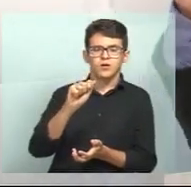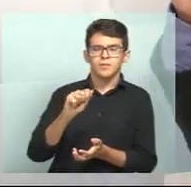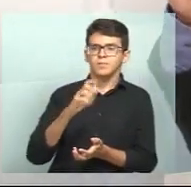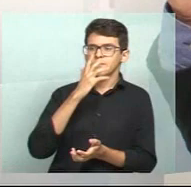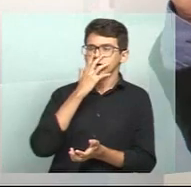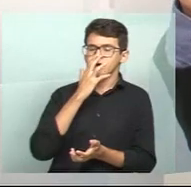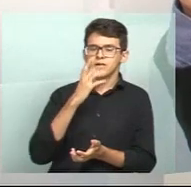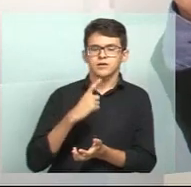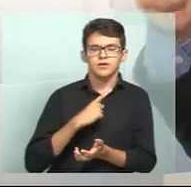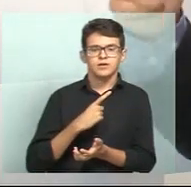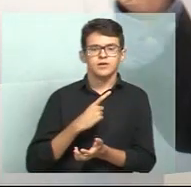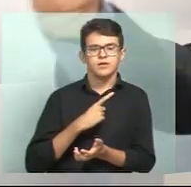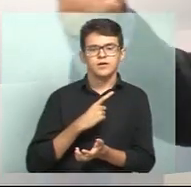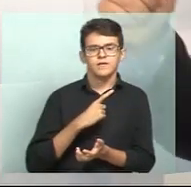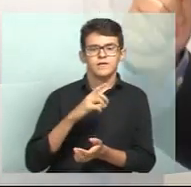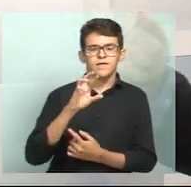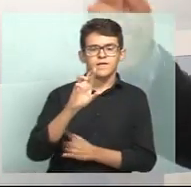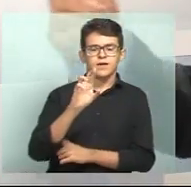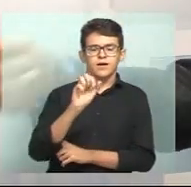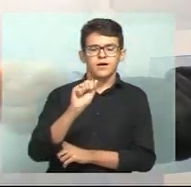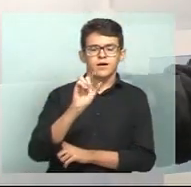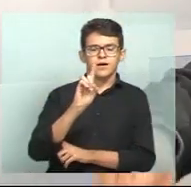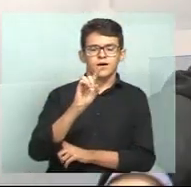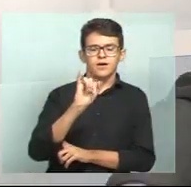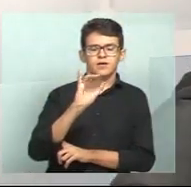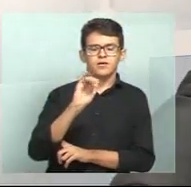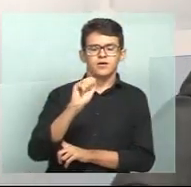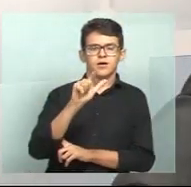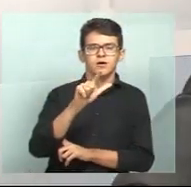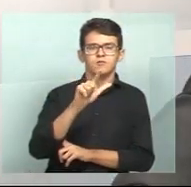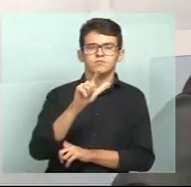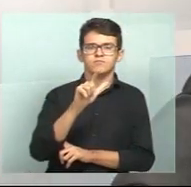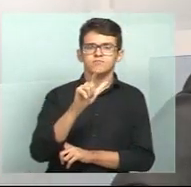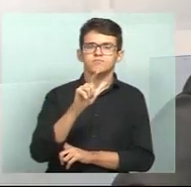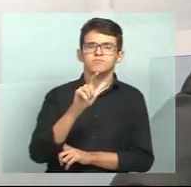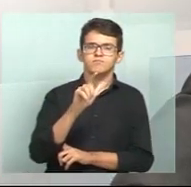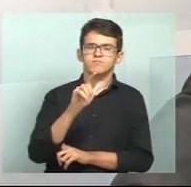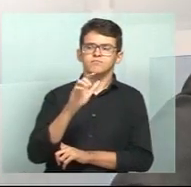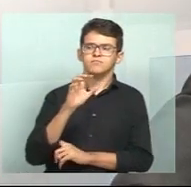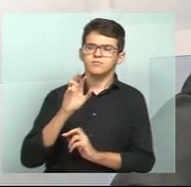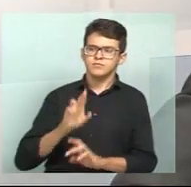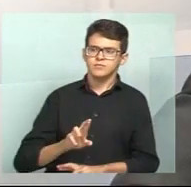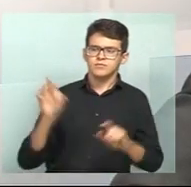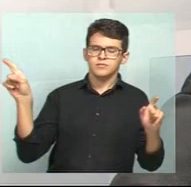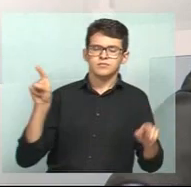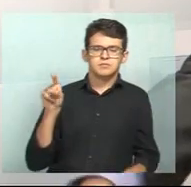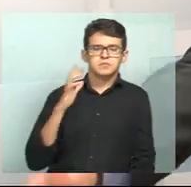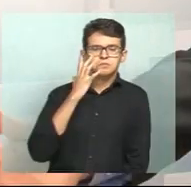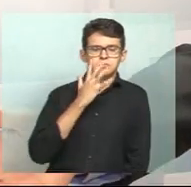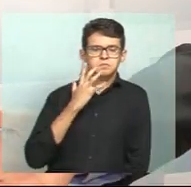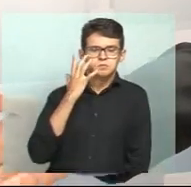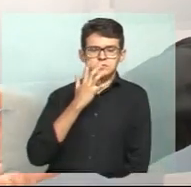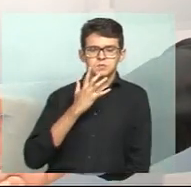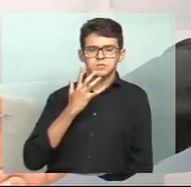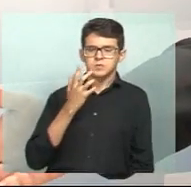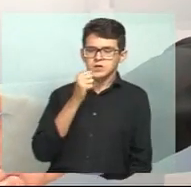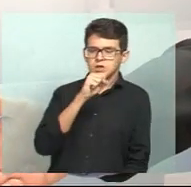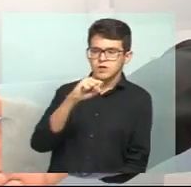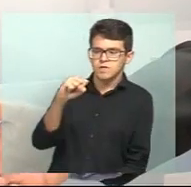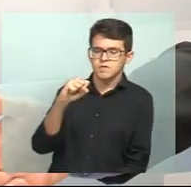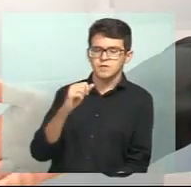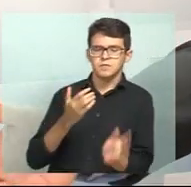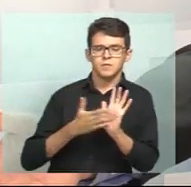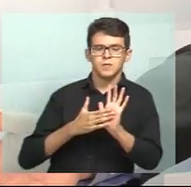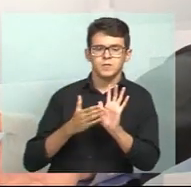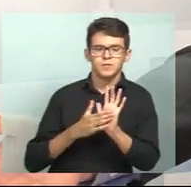radical, o discurso dele, do que na época que ele era sindicalista. Muito mais. Quando você vê uma figura como